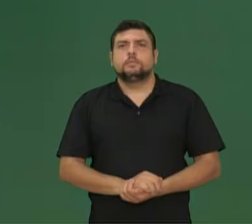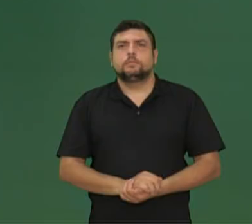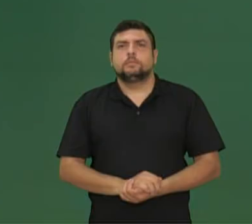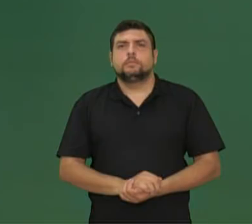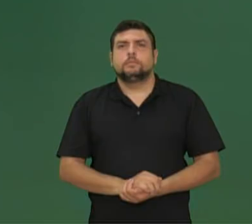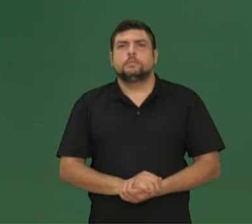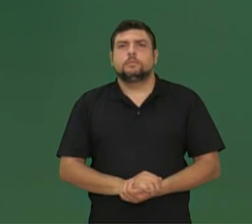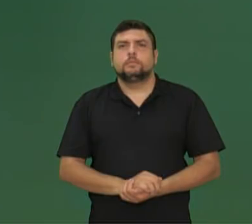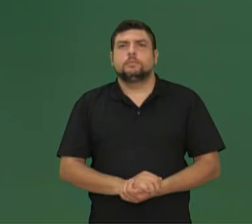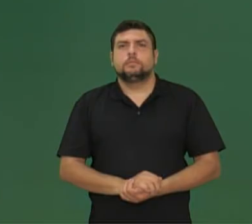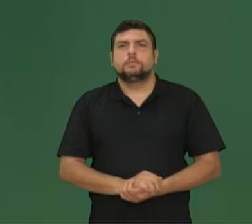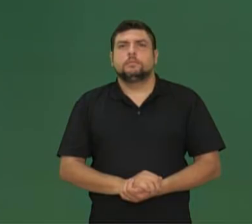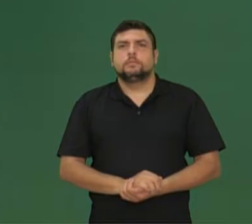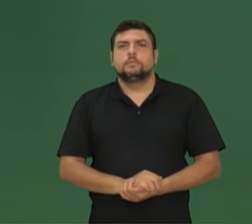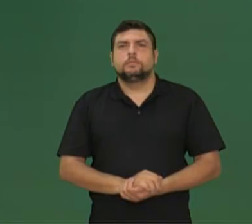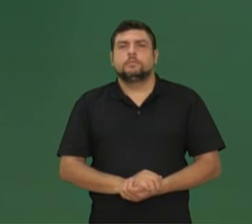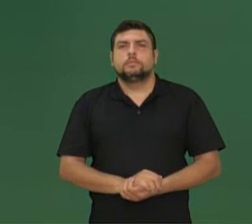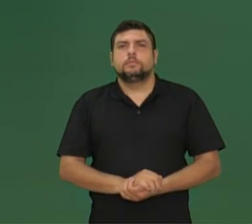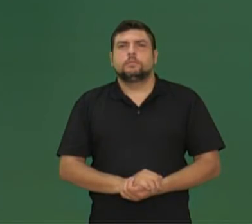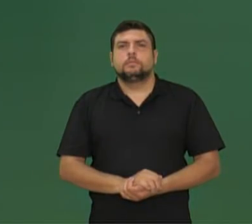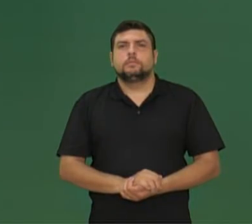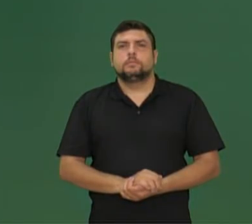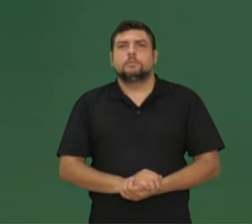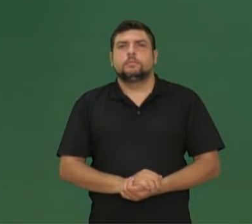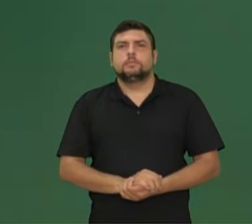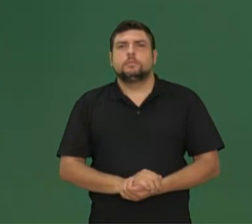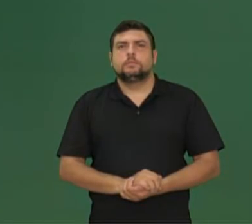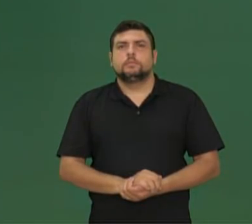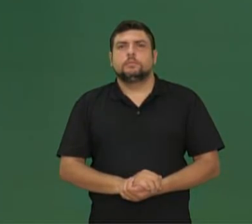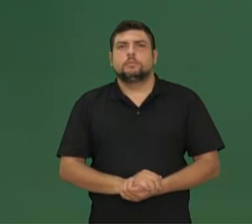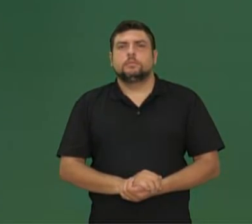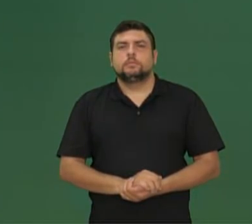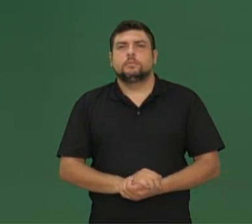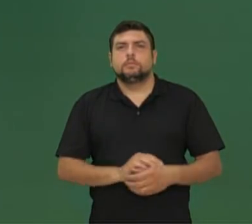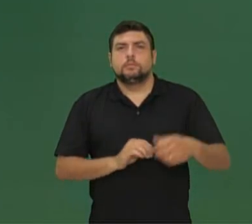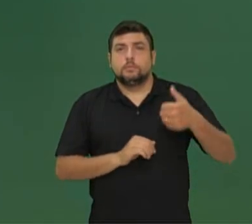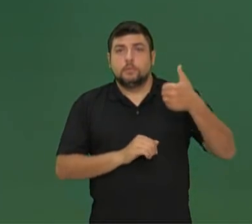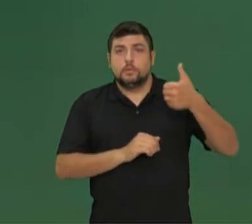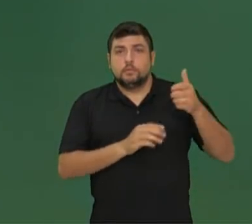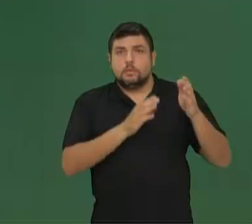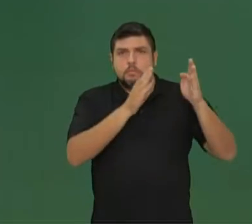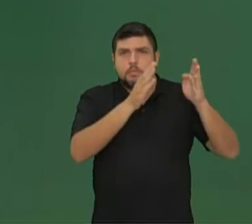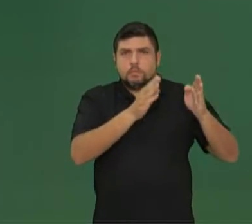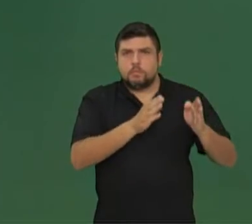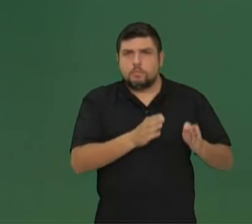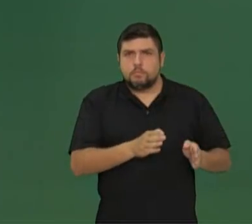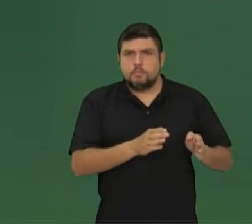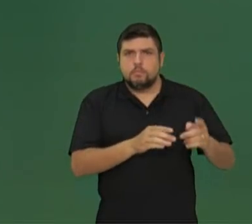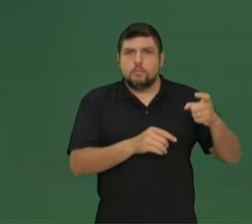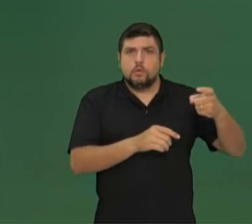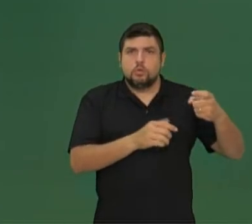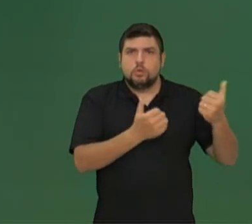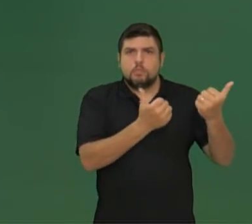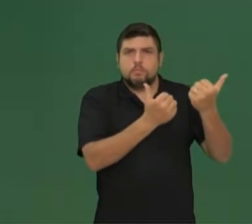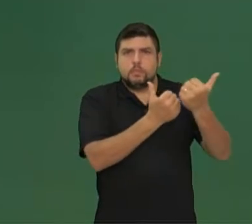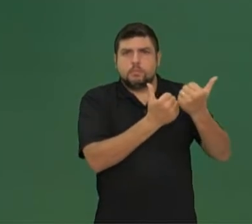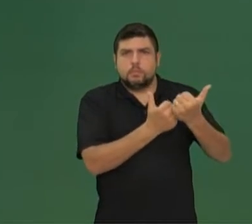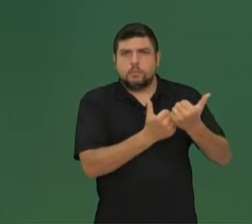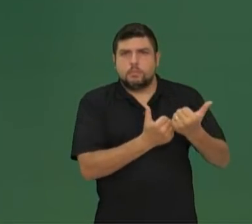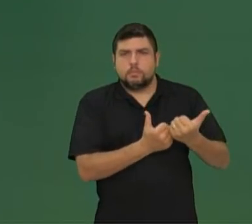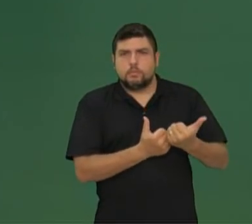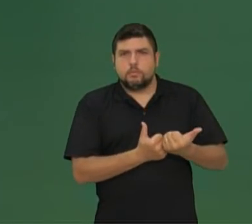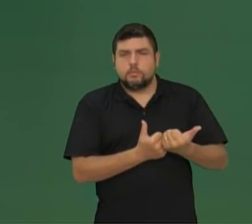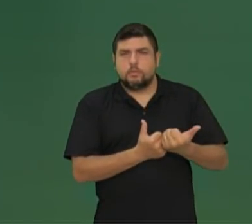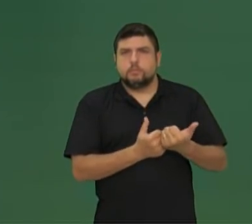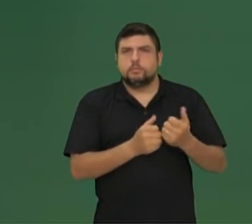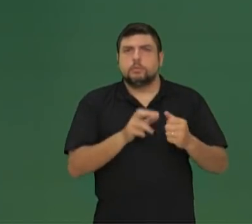4. E 2 vezes 2, né? Módulo de 2 é 2, 2 vezes 2 é 4. Substituindo o quarto ponto que eu usei, você pode usar